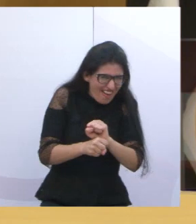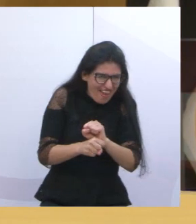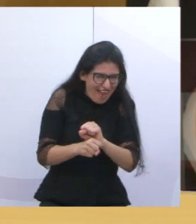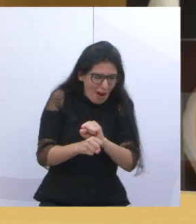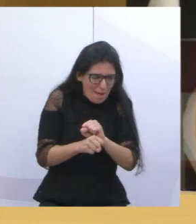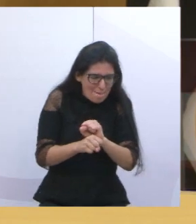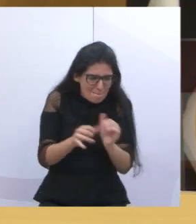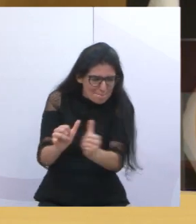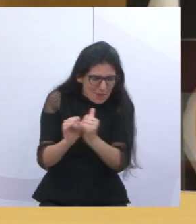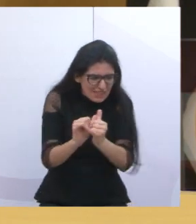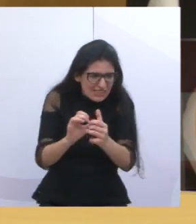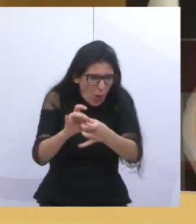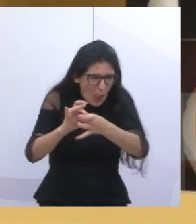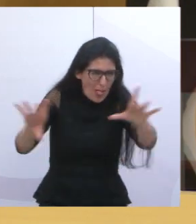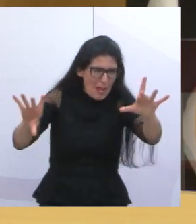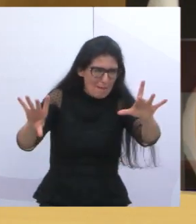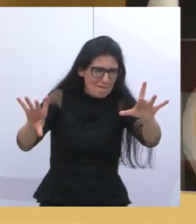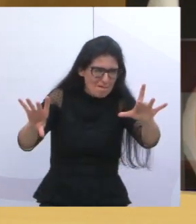muito caro o que se cobrava.